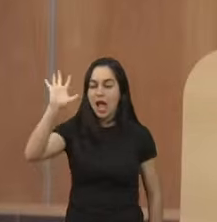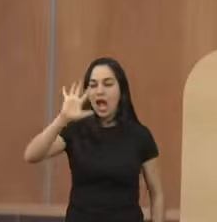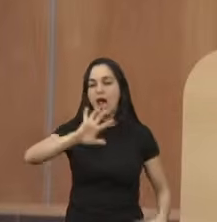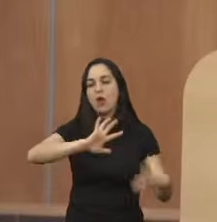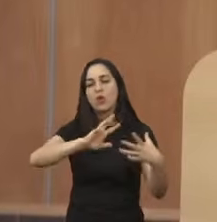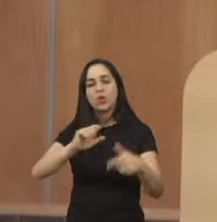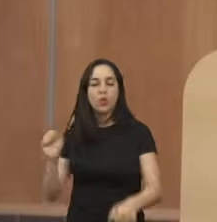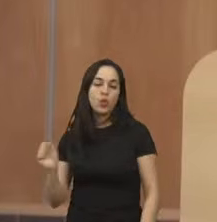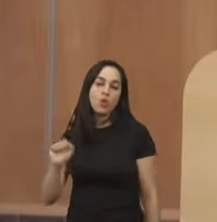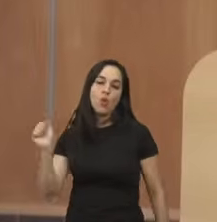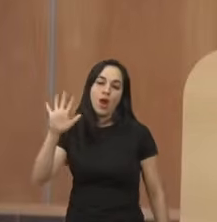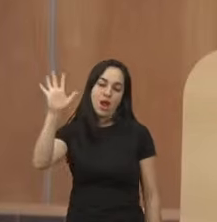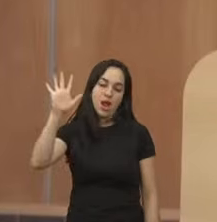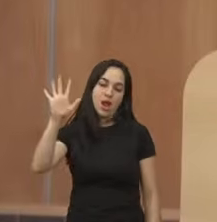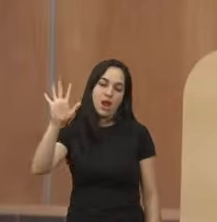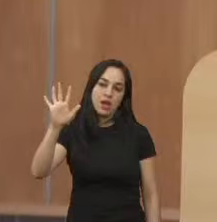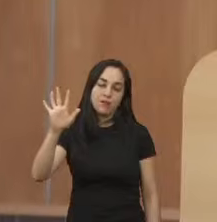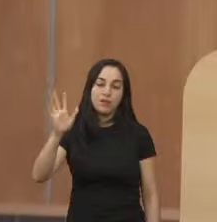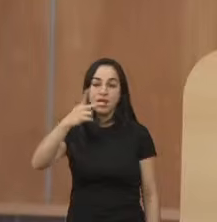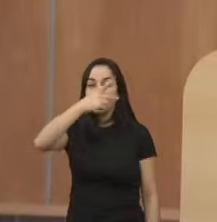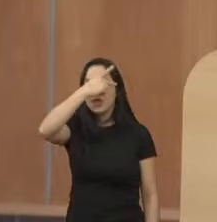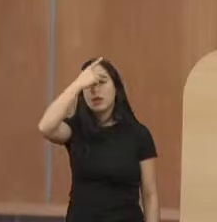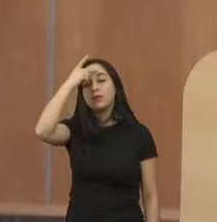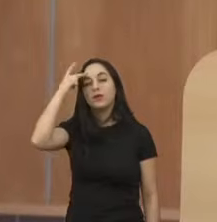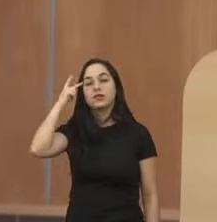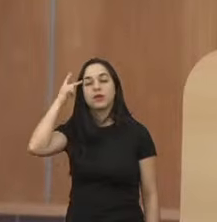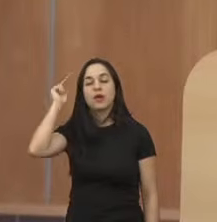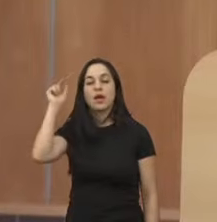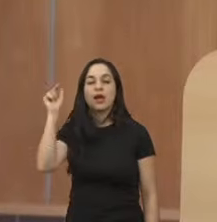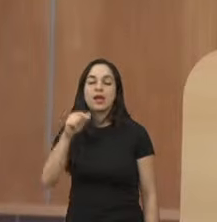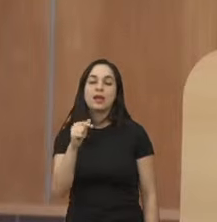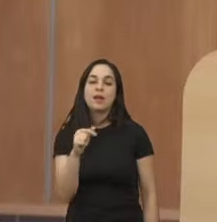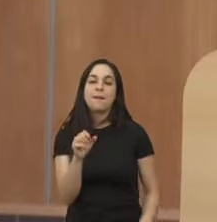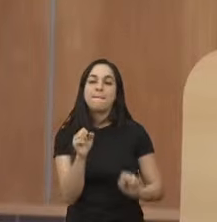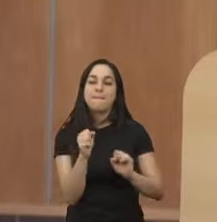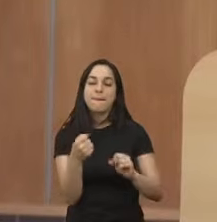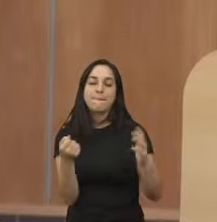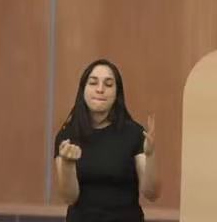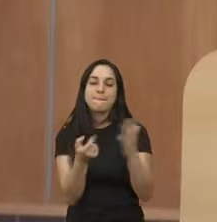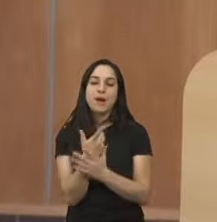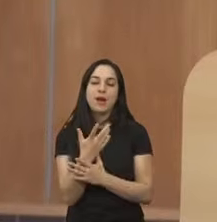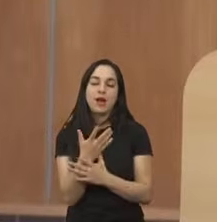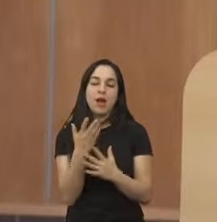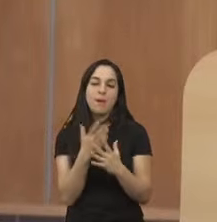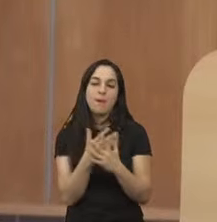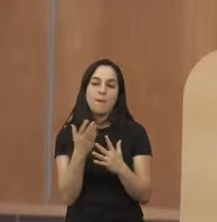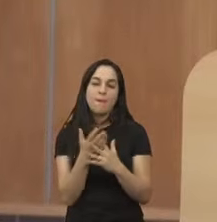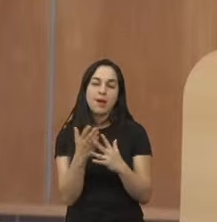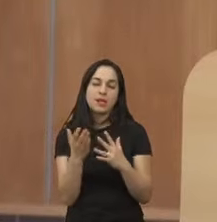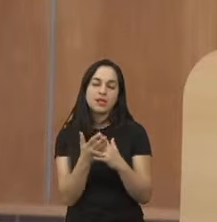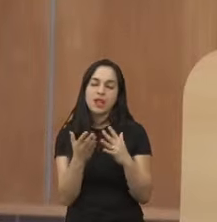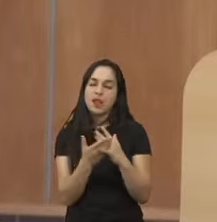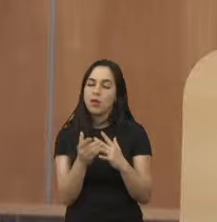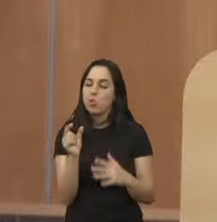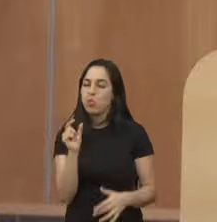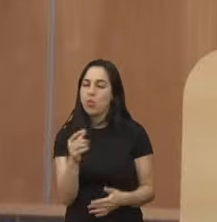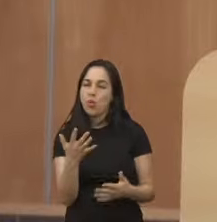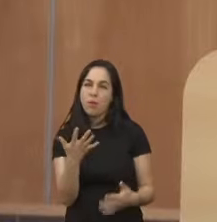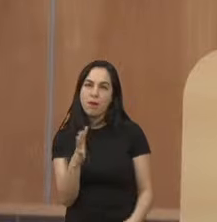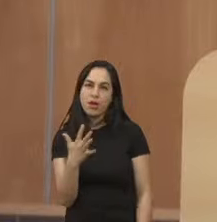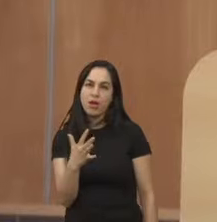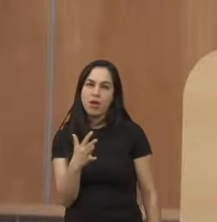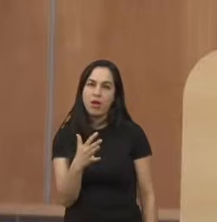caro. E a pessoa que for contemplada aqui nesse programa vai pagar uma parcela muito simbólica por mês, de cerca